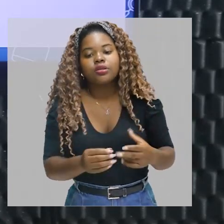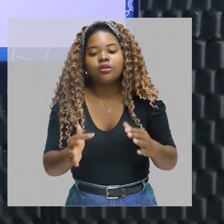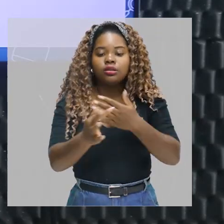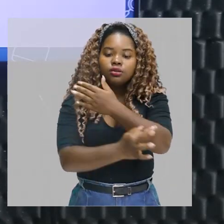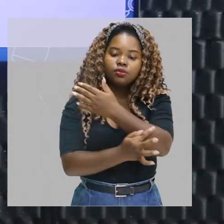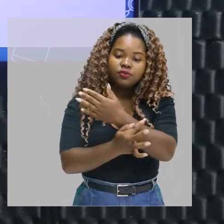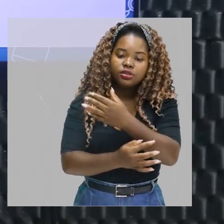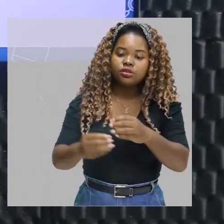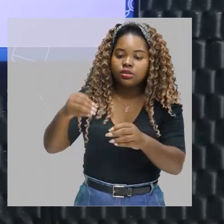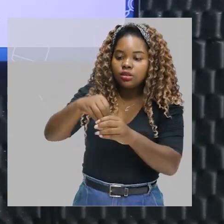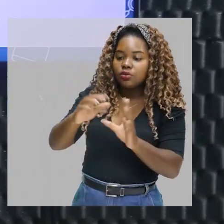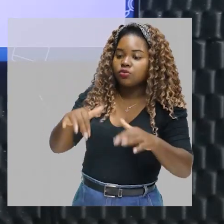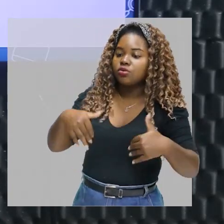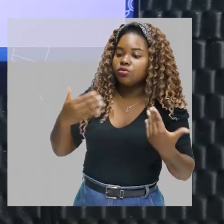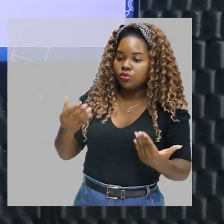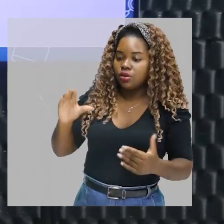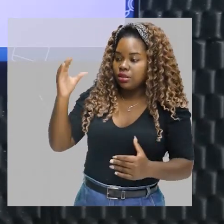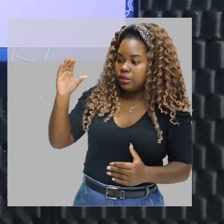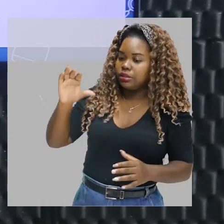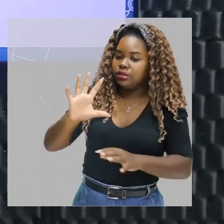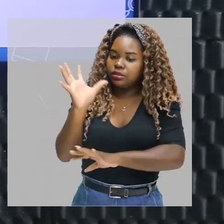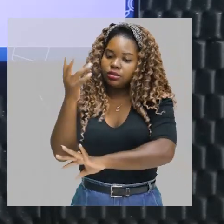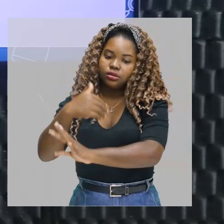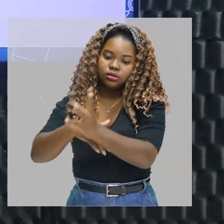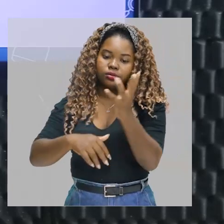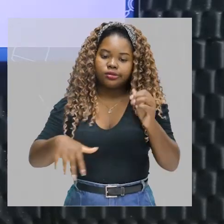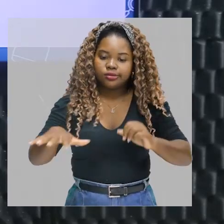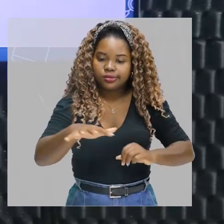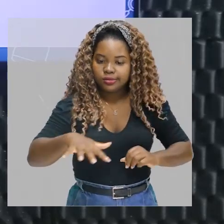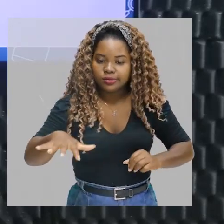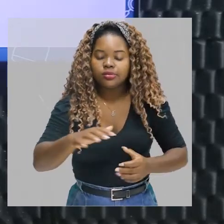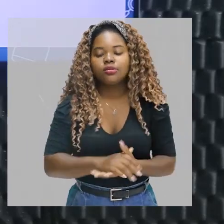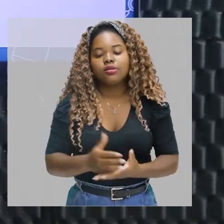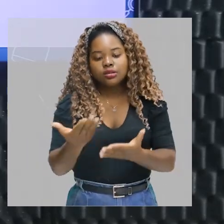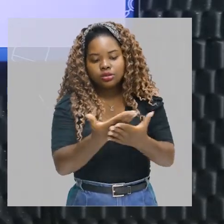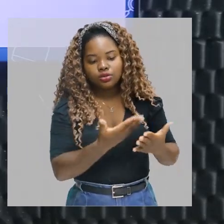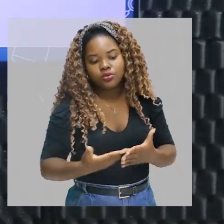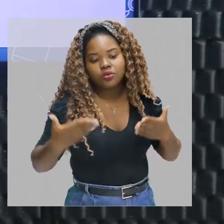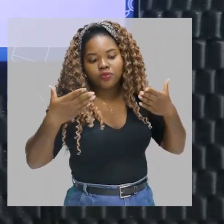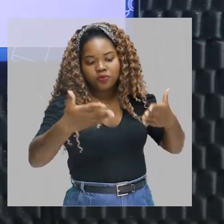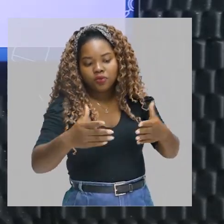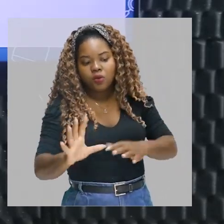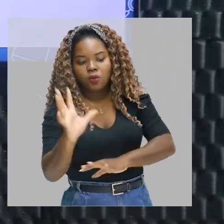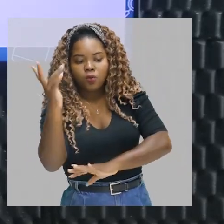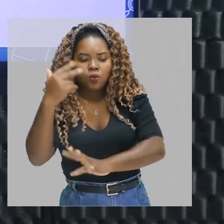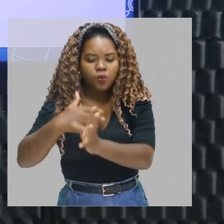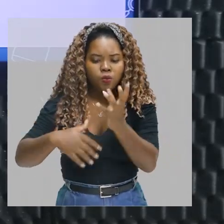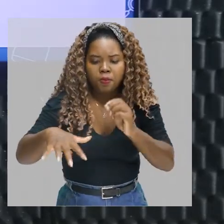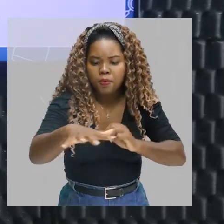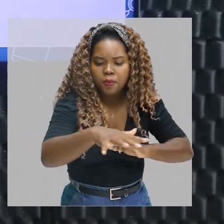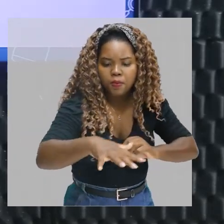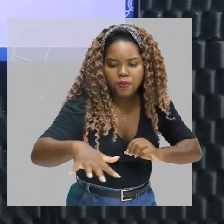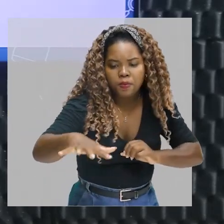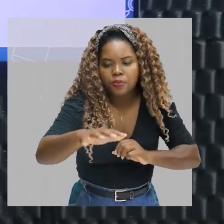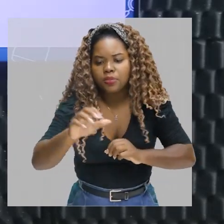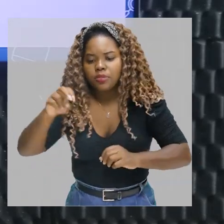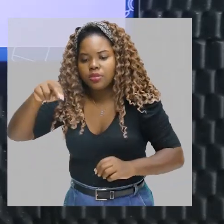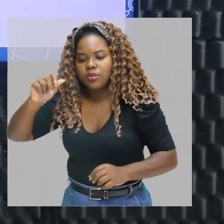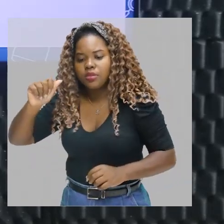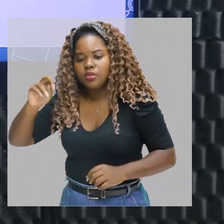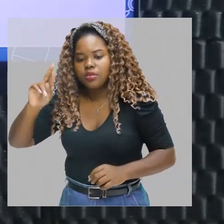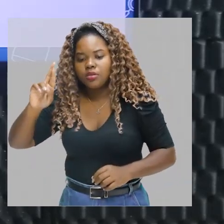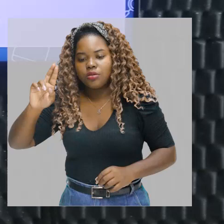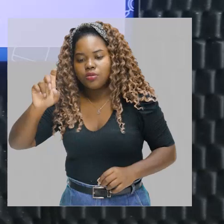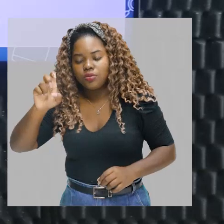ciências naturais, tá ok? Então ele estuda de fato a natureza, né? A natureza quanto aos seus